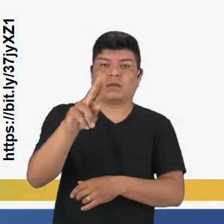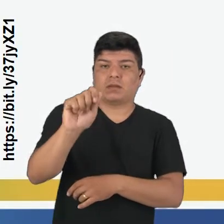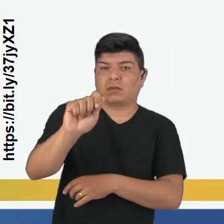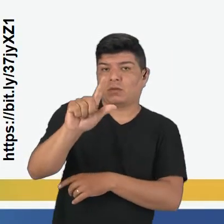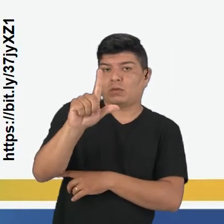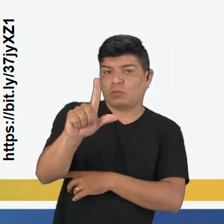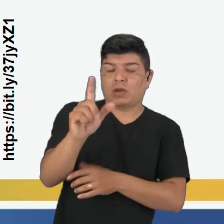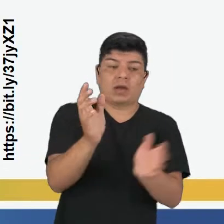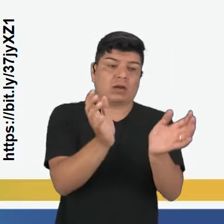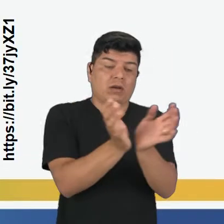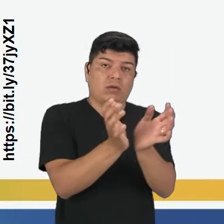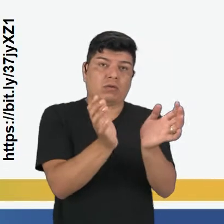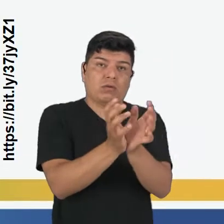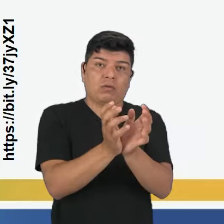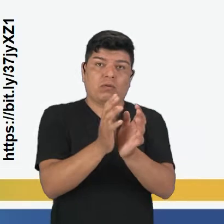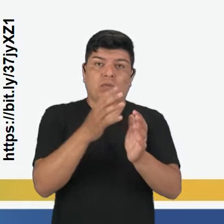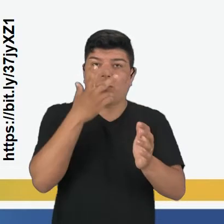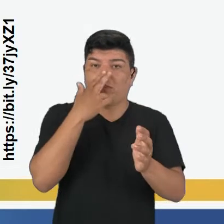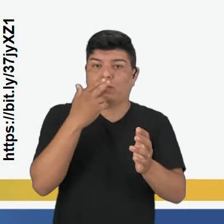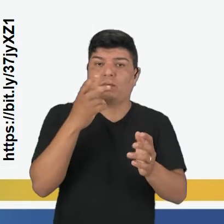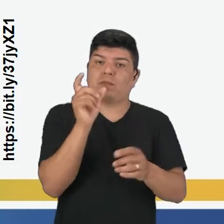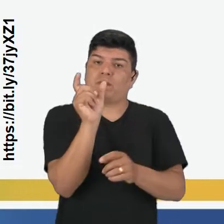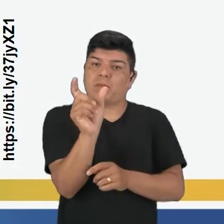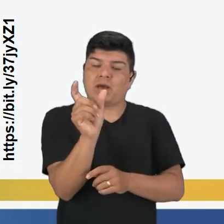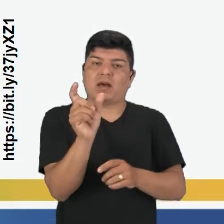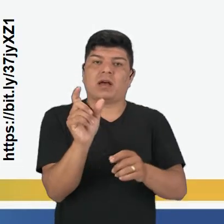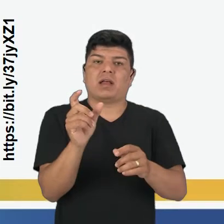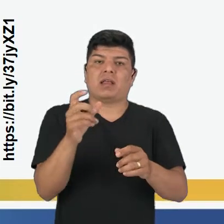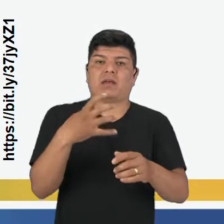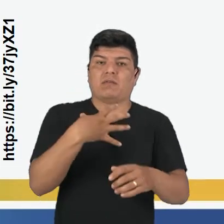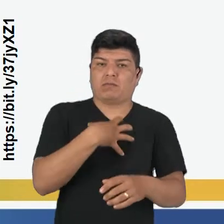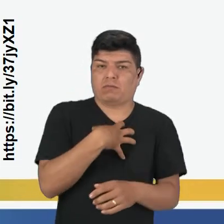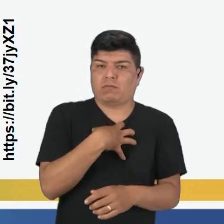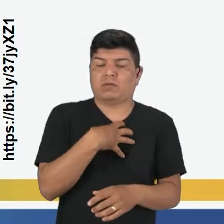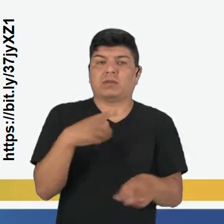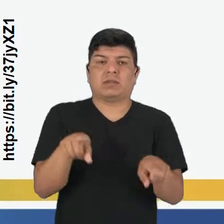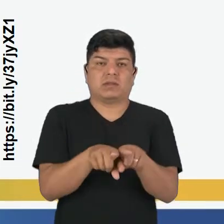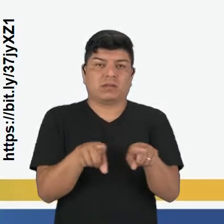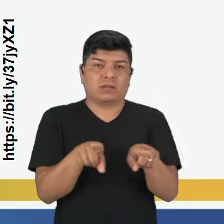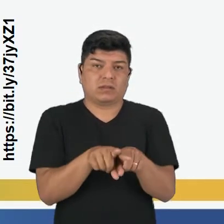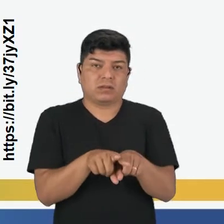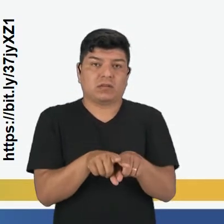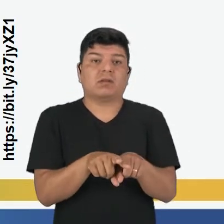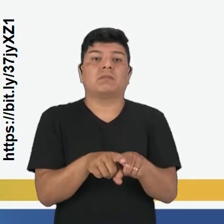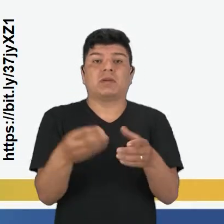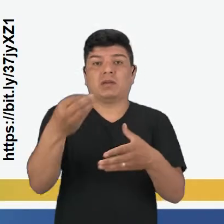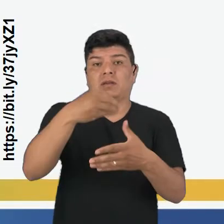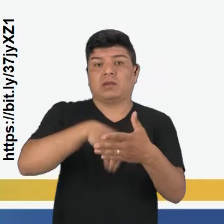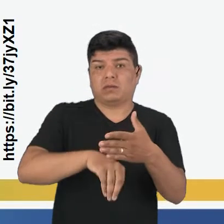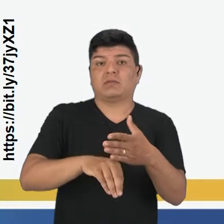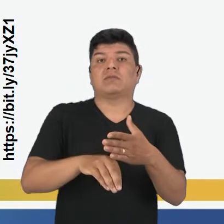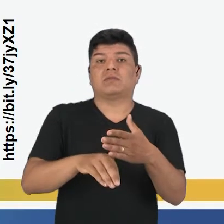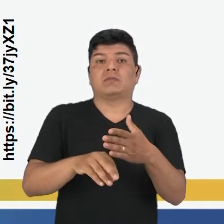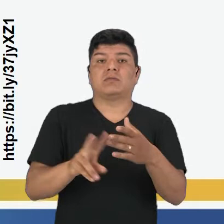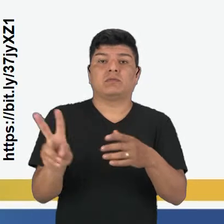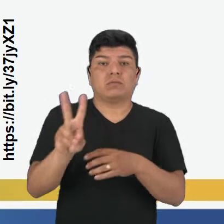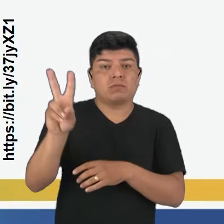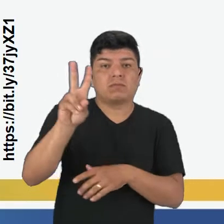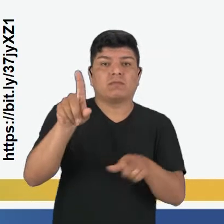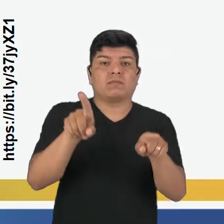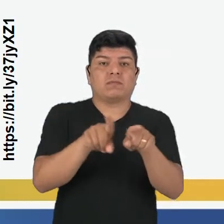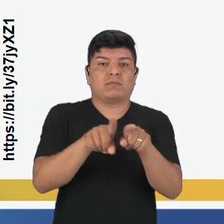um conjunto de gestos, palavras, formalidades, geralmente imbuídos de um valor simbólico,